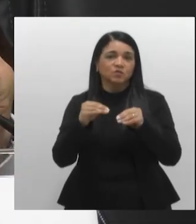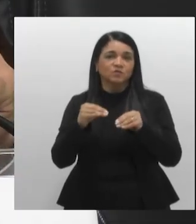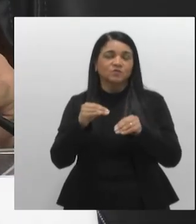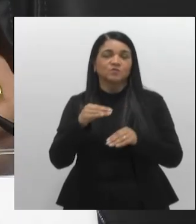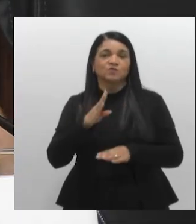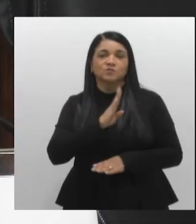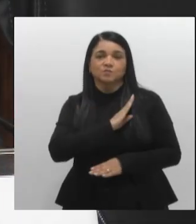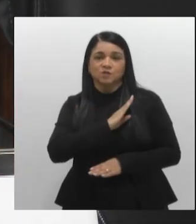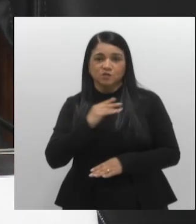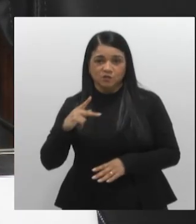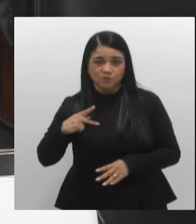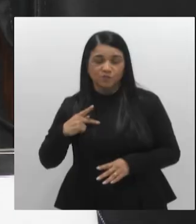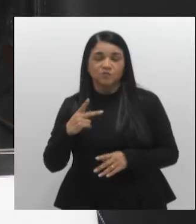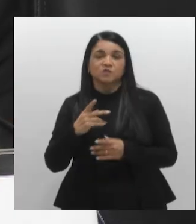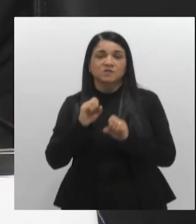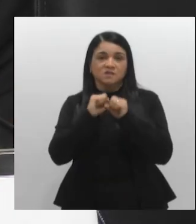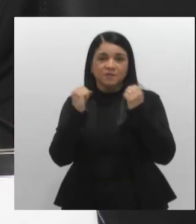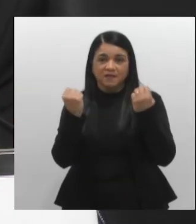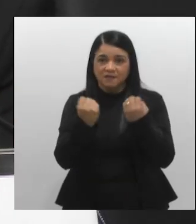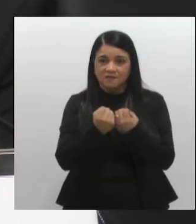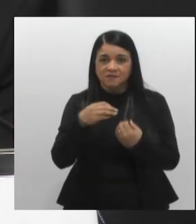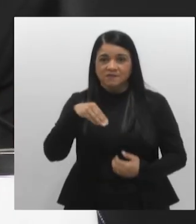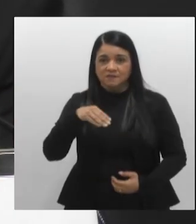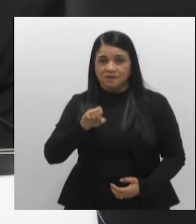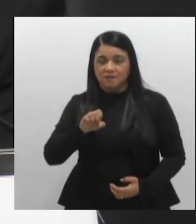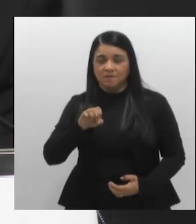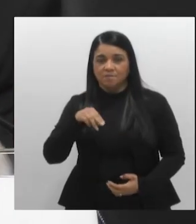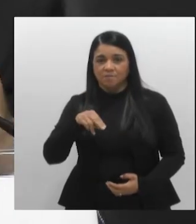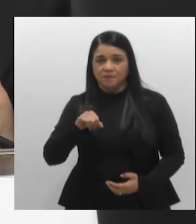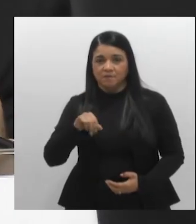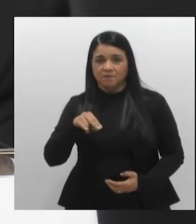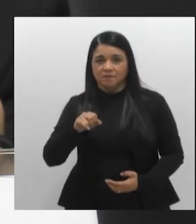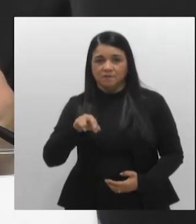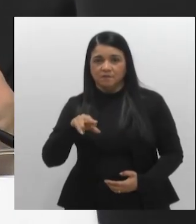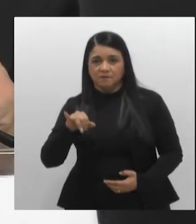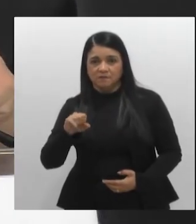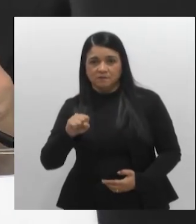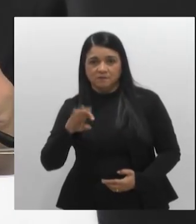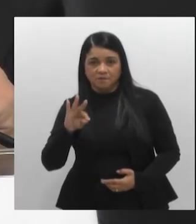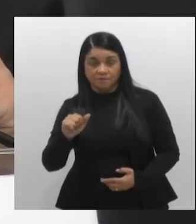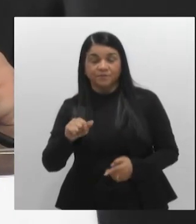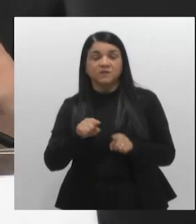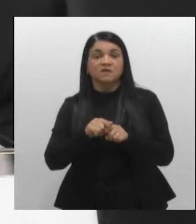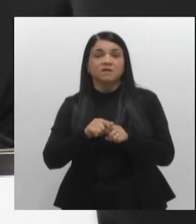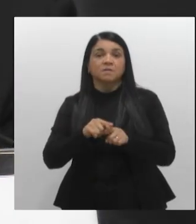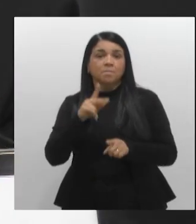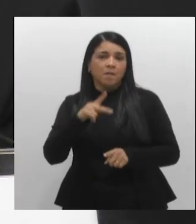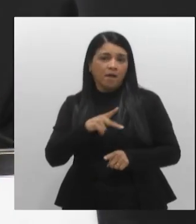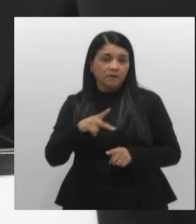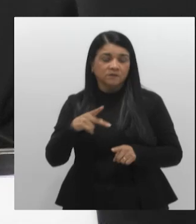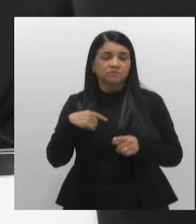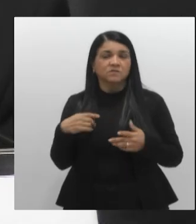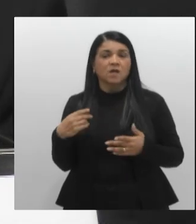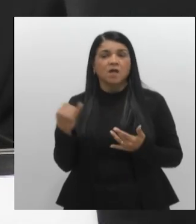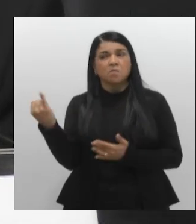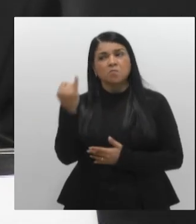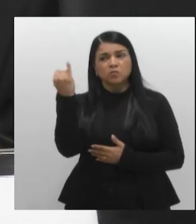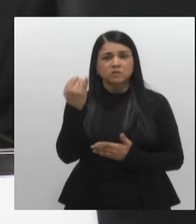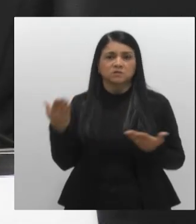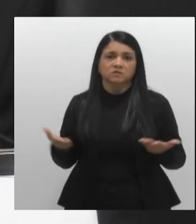seminaristas, diáconos que estão aqui hoje. E a Vossa Eminência, eu queria dizer da importância de estarmos aqui nesta